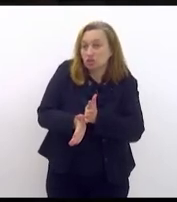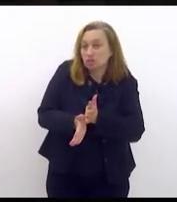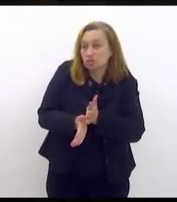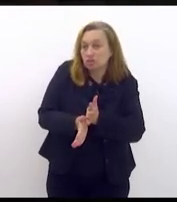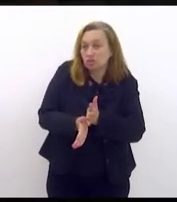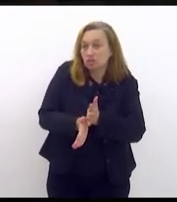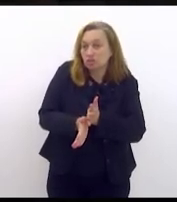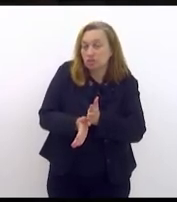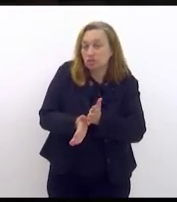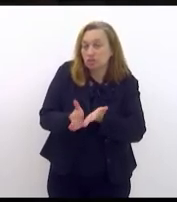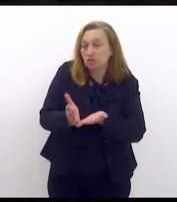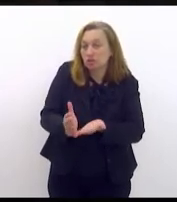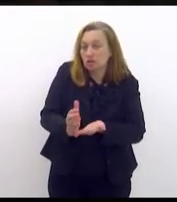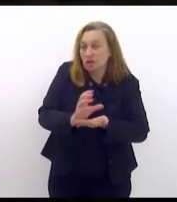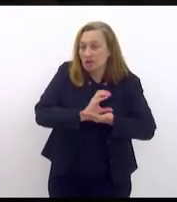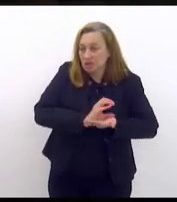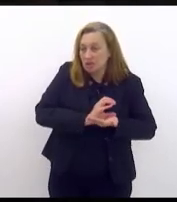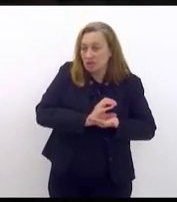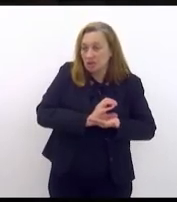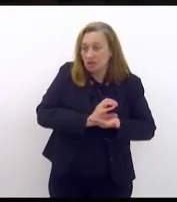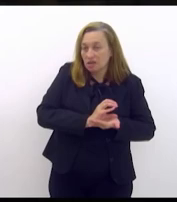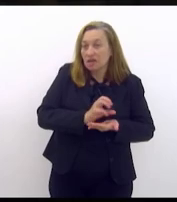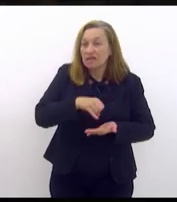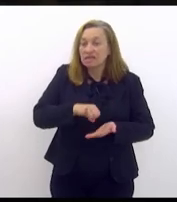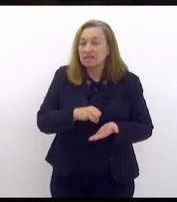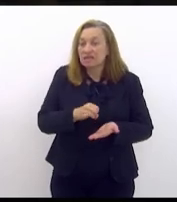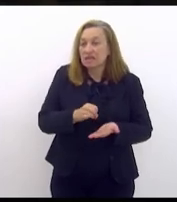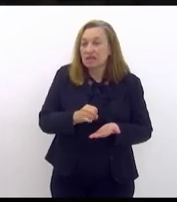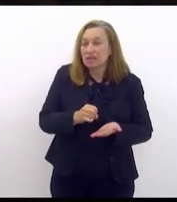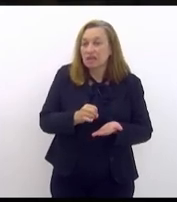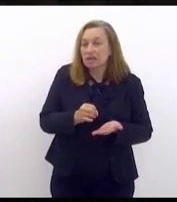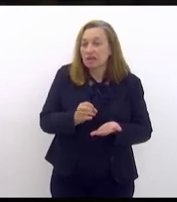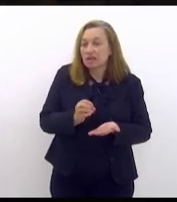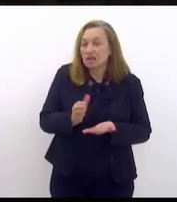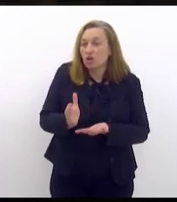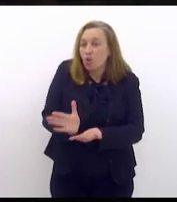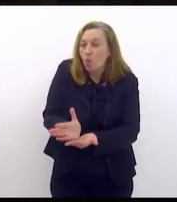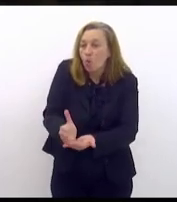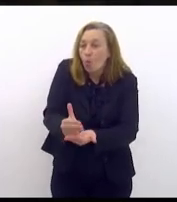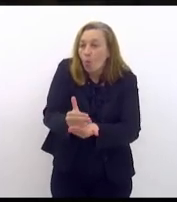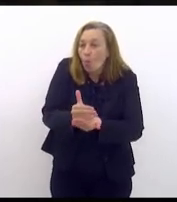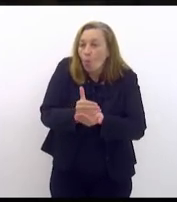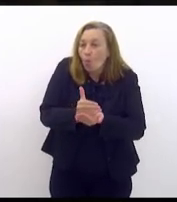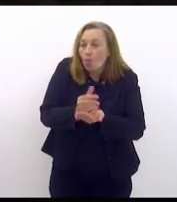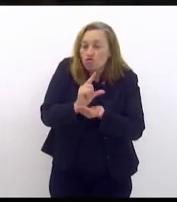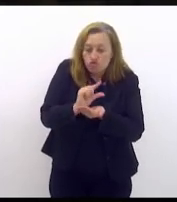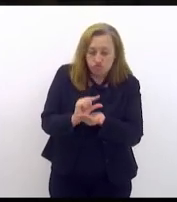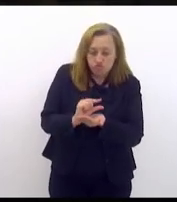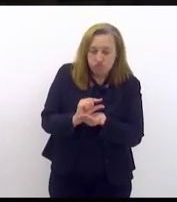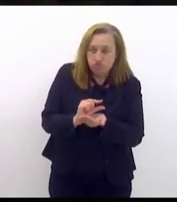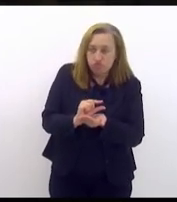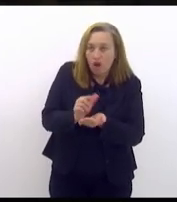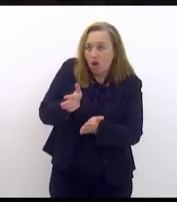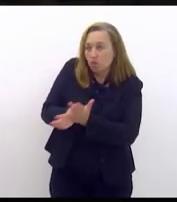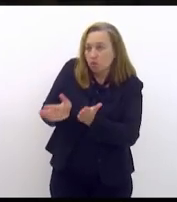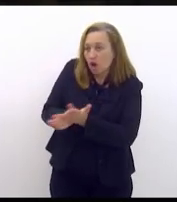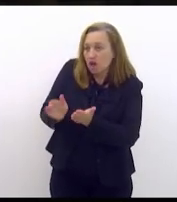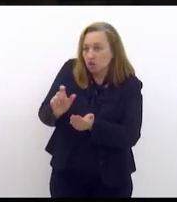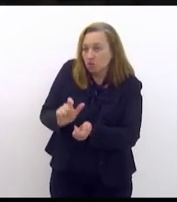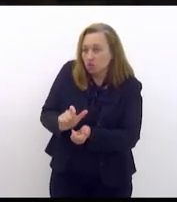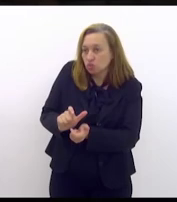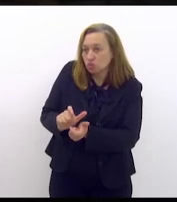e receita. Se a receita cai, a despesa se manteve e cresceu, por via